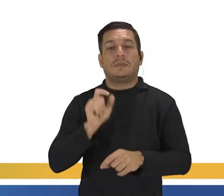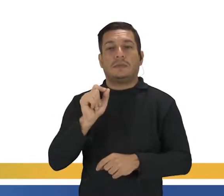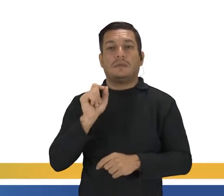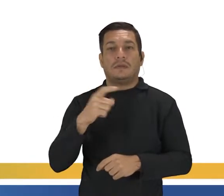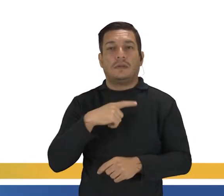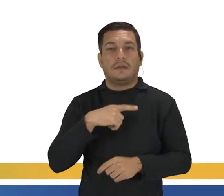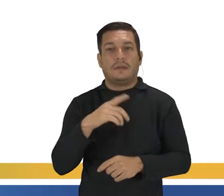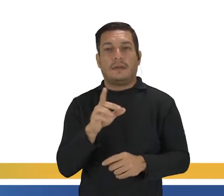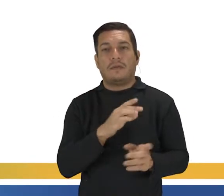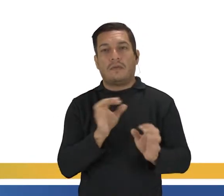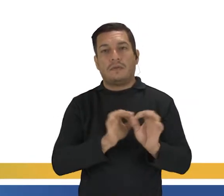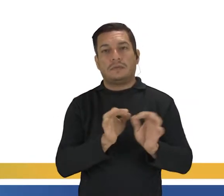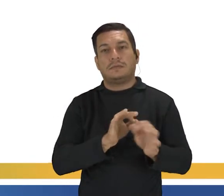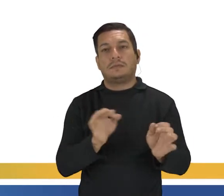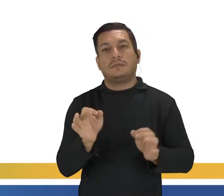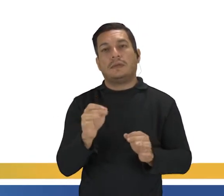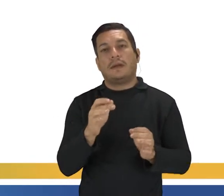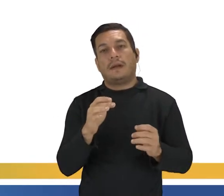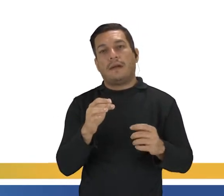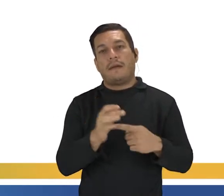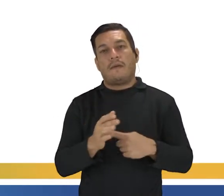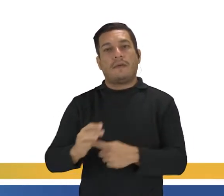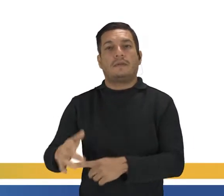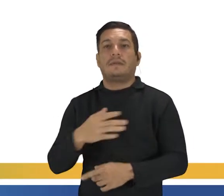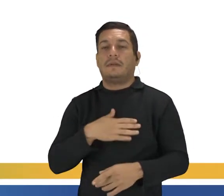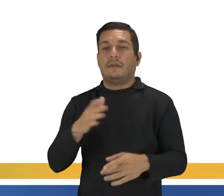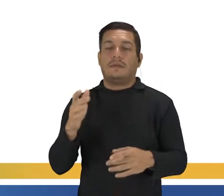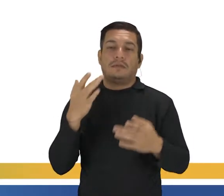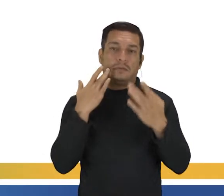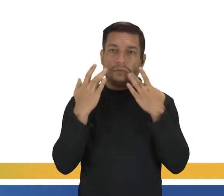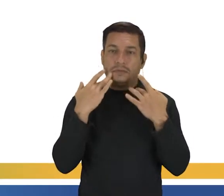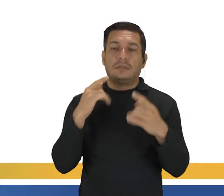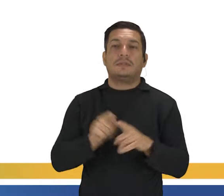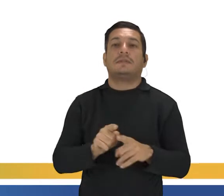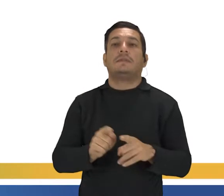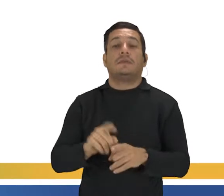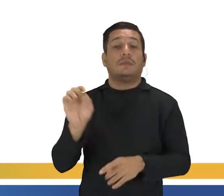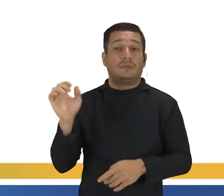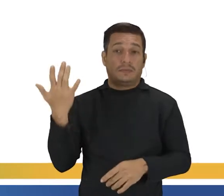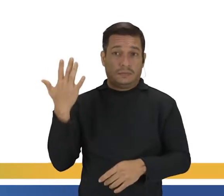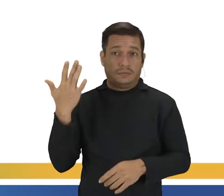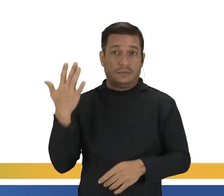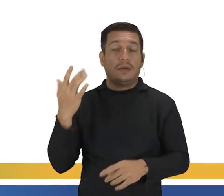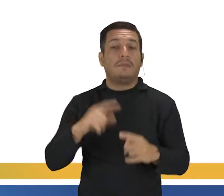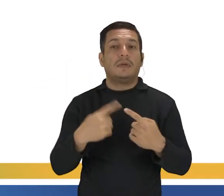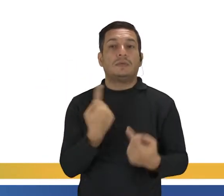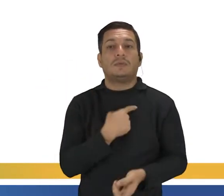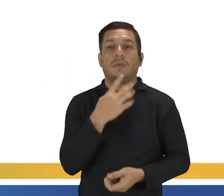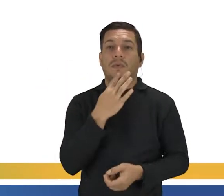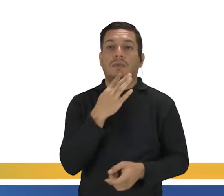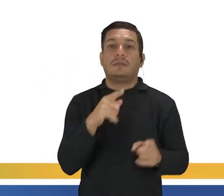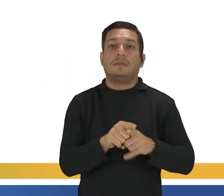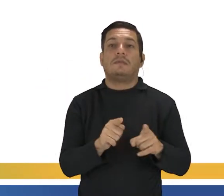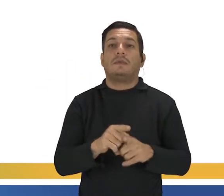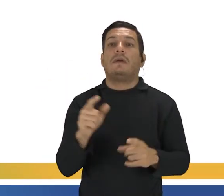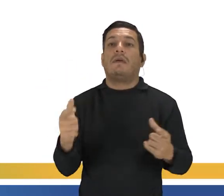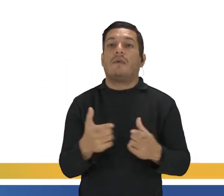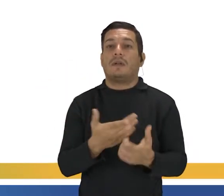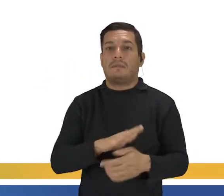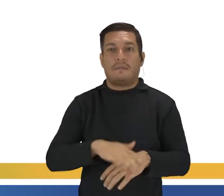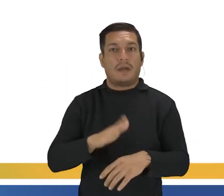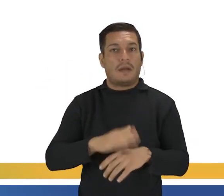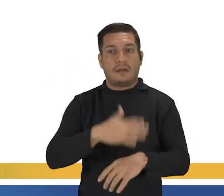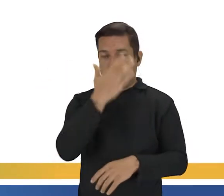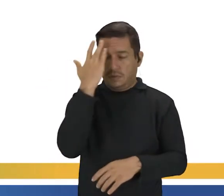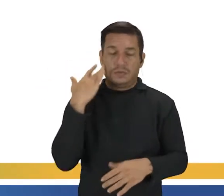toda a peça, vai ali buscar recursos para esse espetáculo acontecer, mas nós vamos conhecer agora muito mais